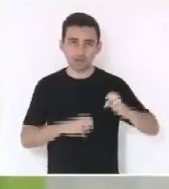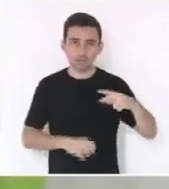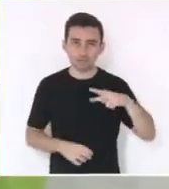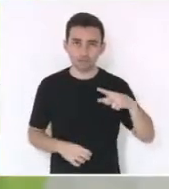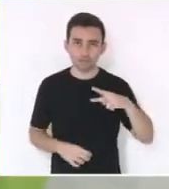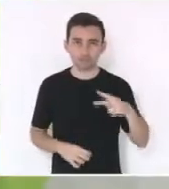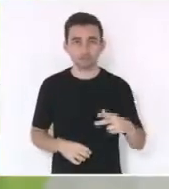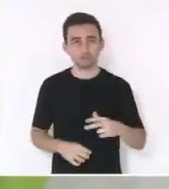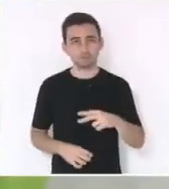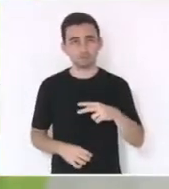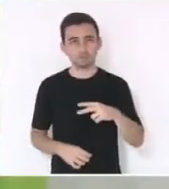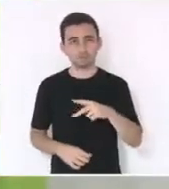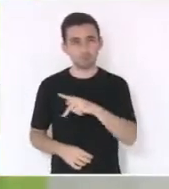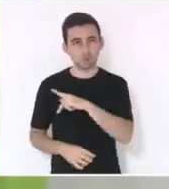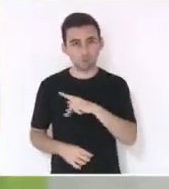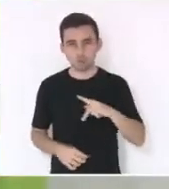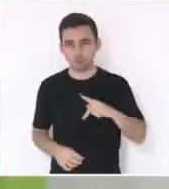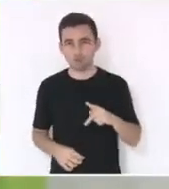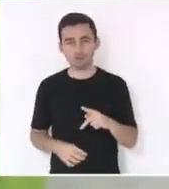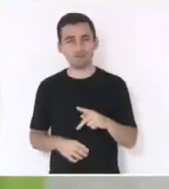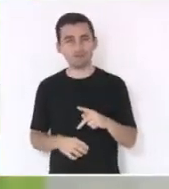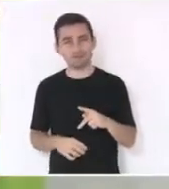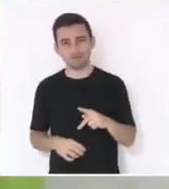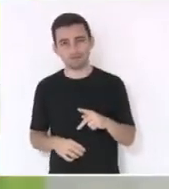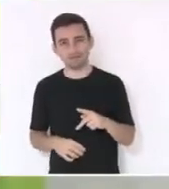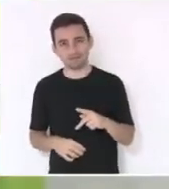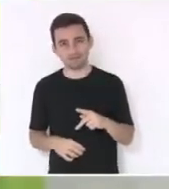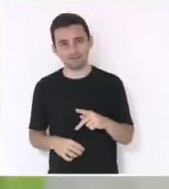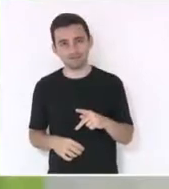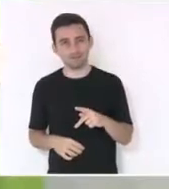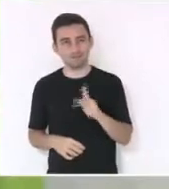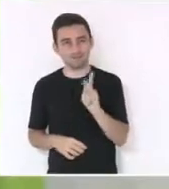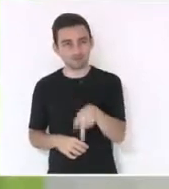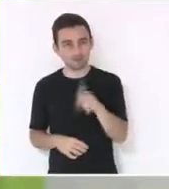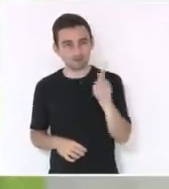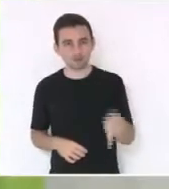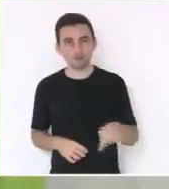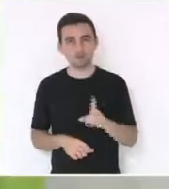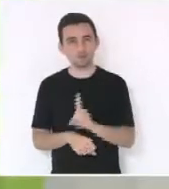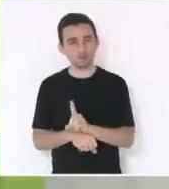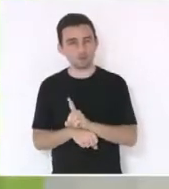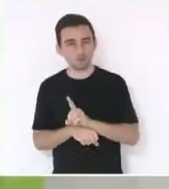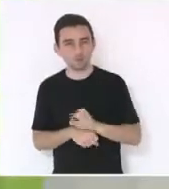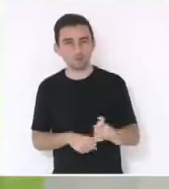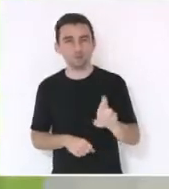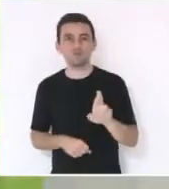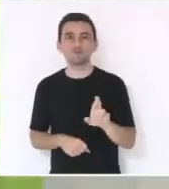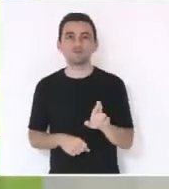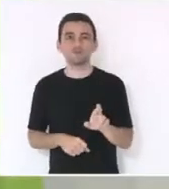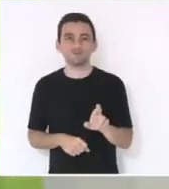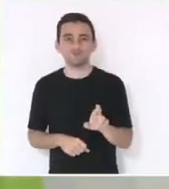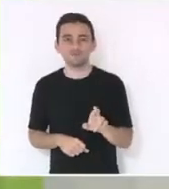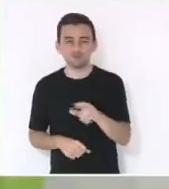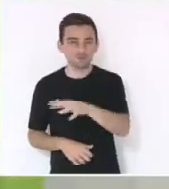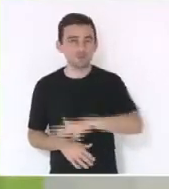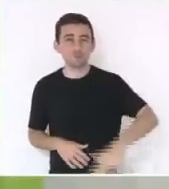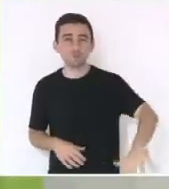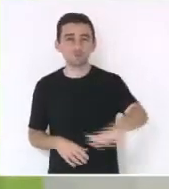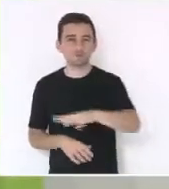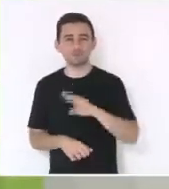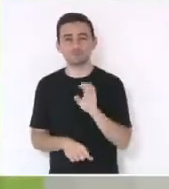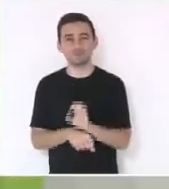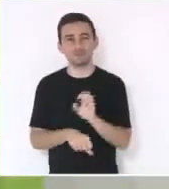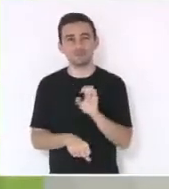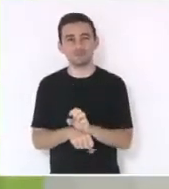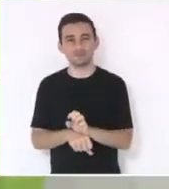públicas, como profissionais liberais, como professores, como doutores, por todo o estado. É